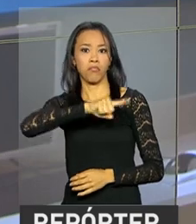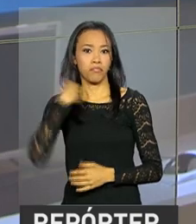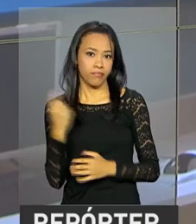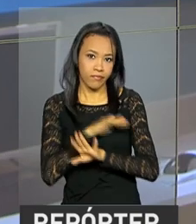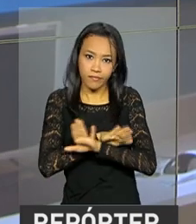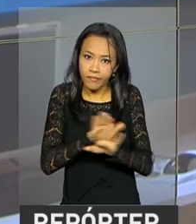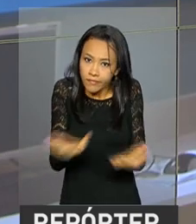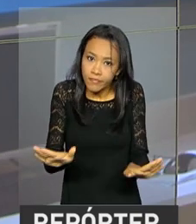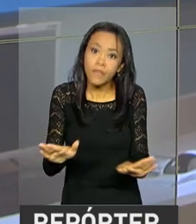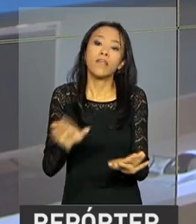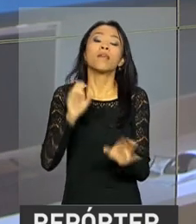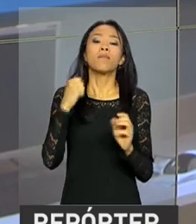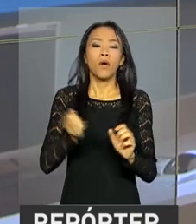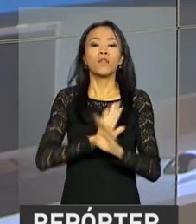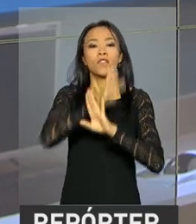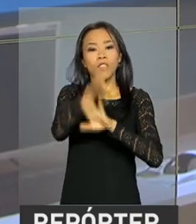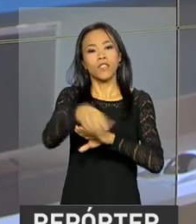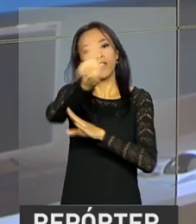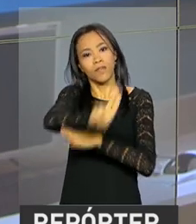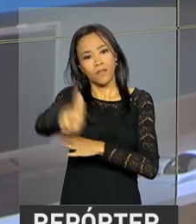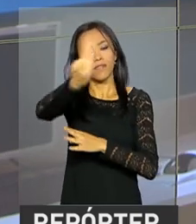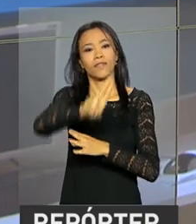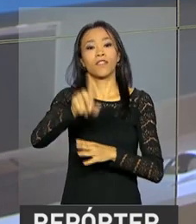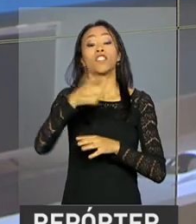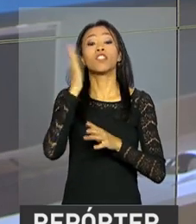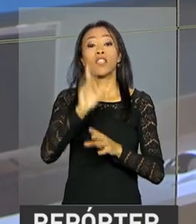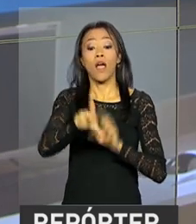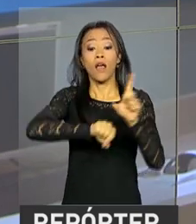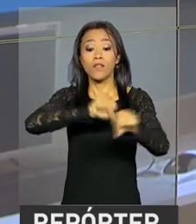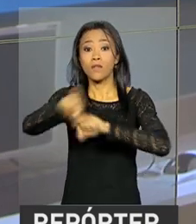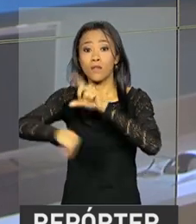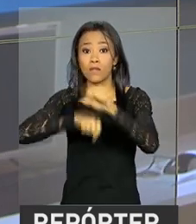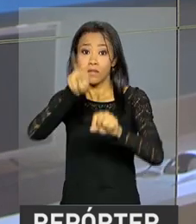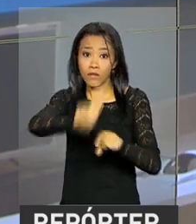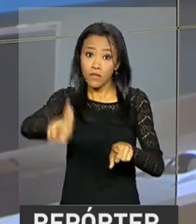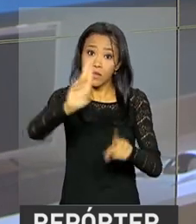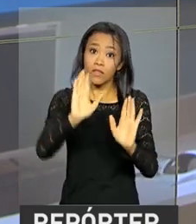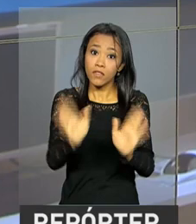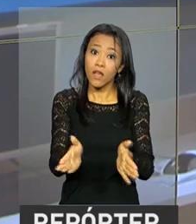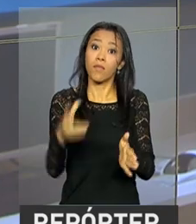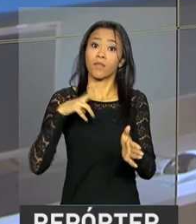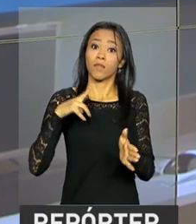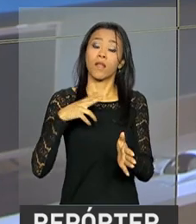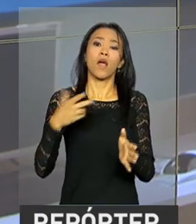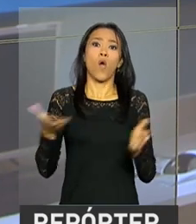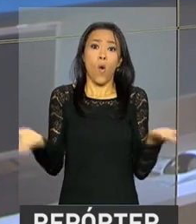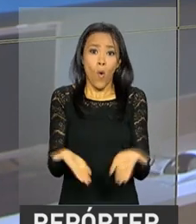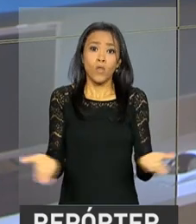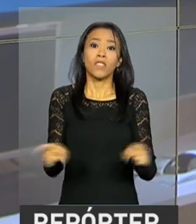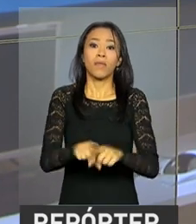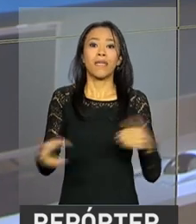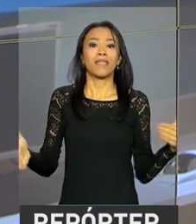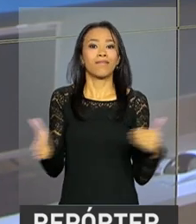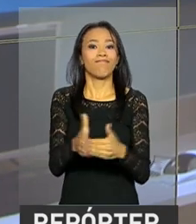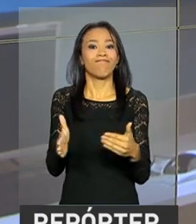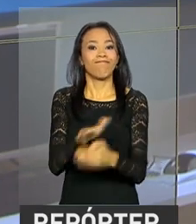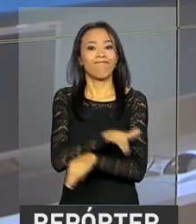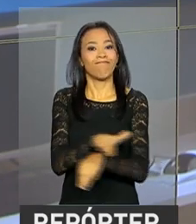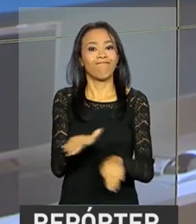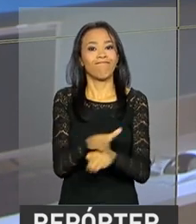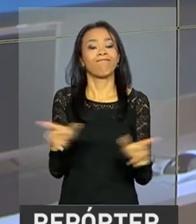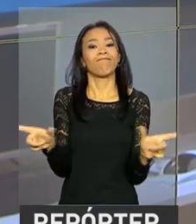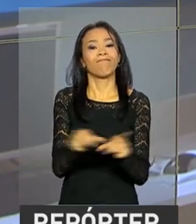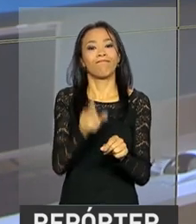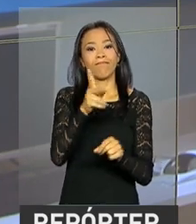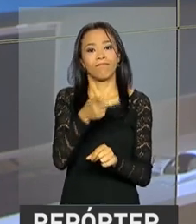instituição de ensino superior onde os estudantes foram selecionados e hoje também a data limite de inscrições para o ProUni o